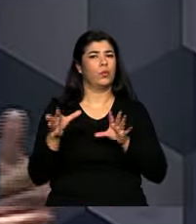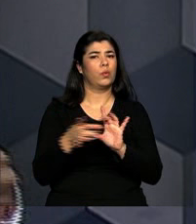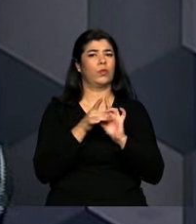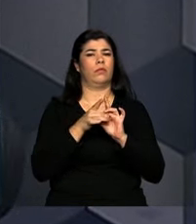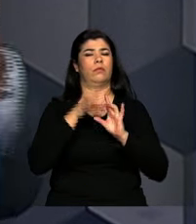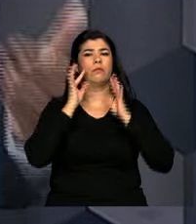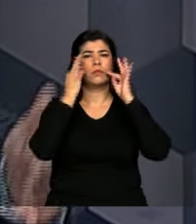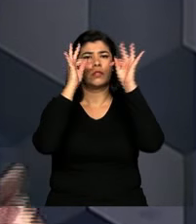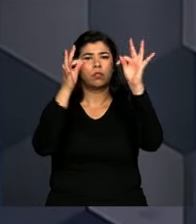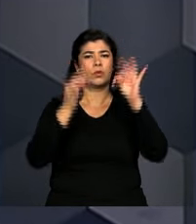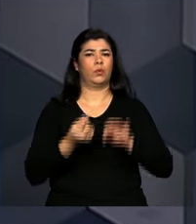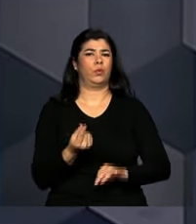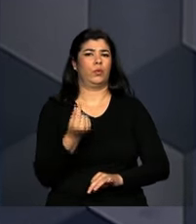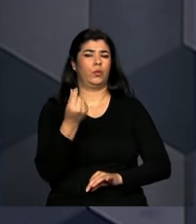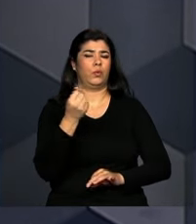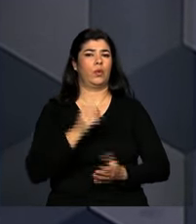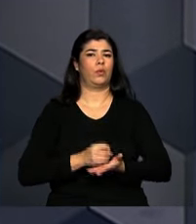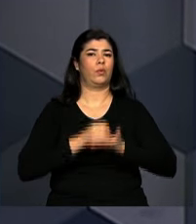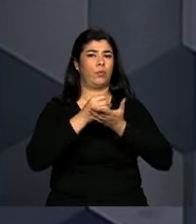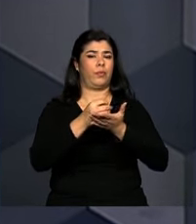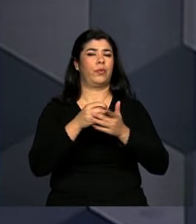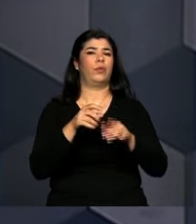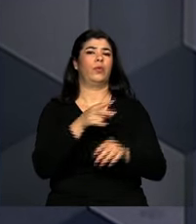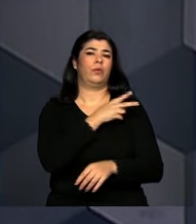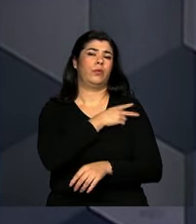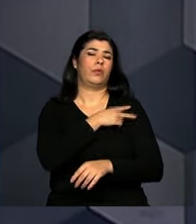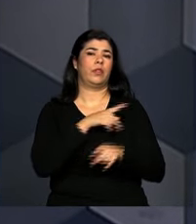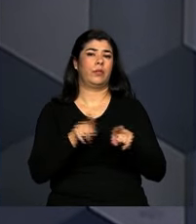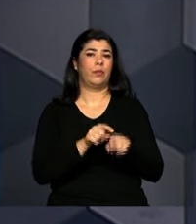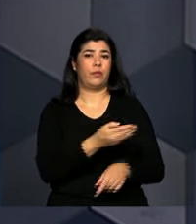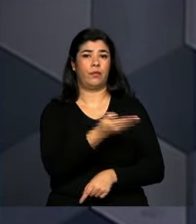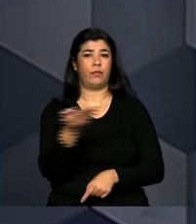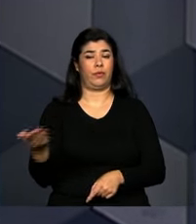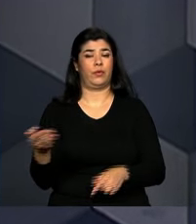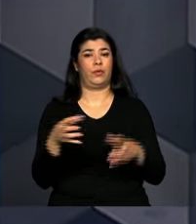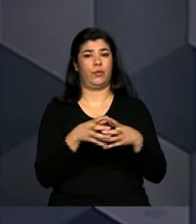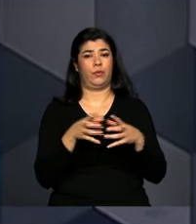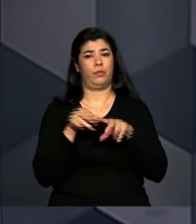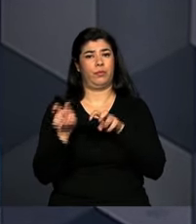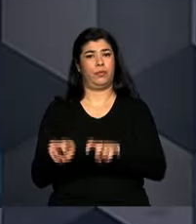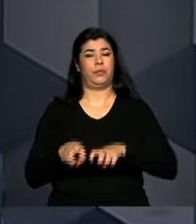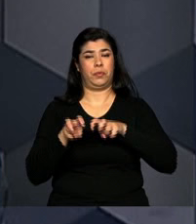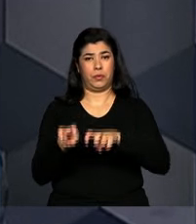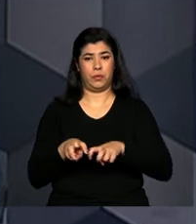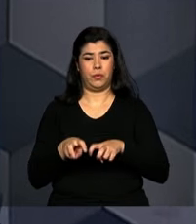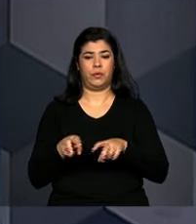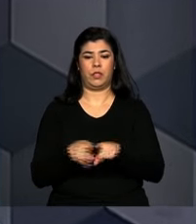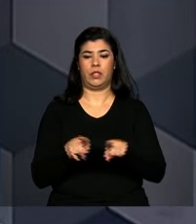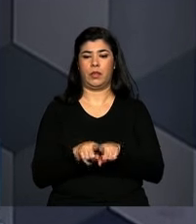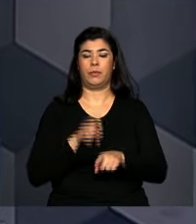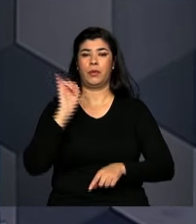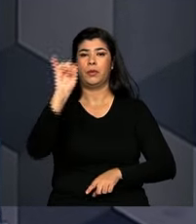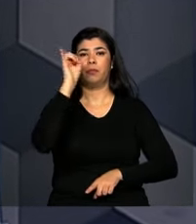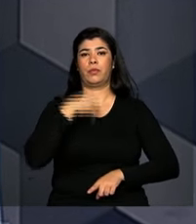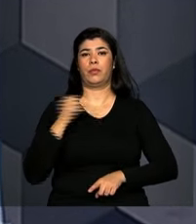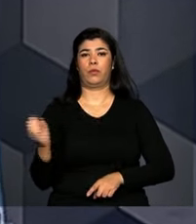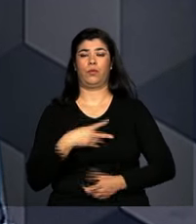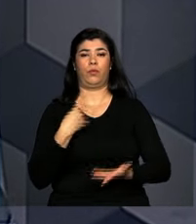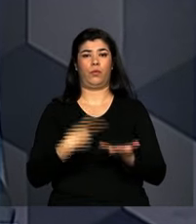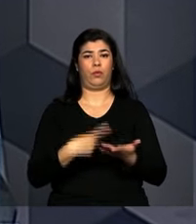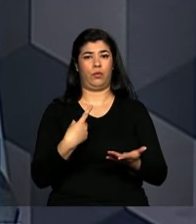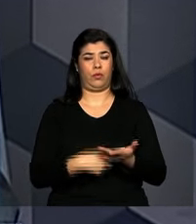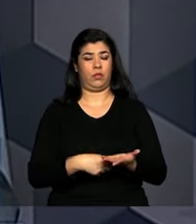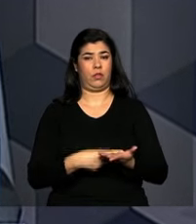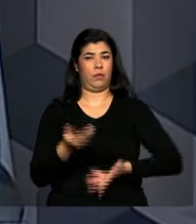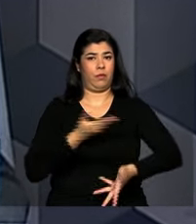mais capital, mais suporte aos nossos agricultores. Esse acordo ele marca um momento novo na relação do